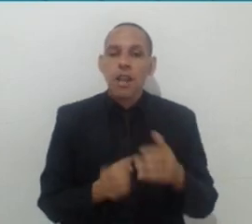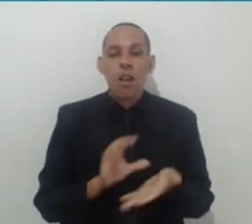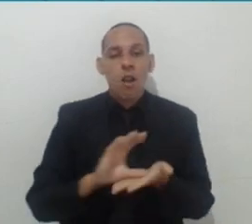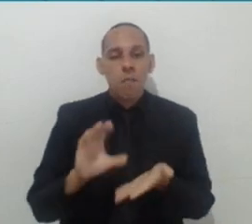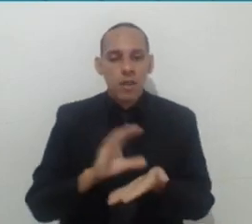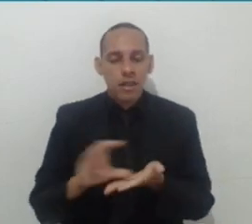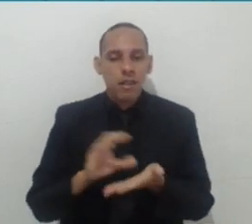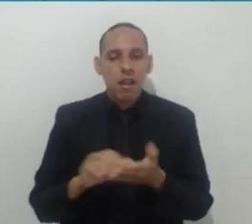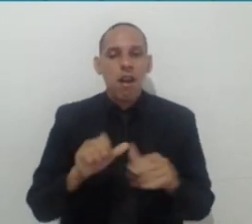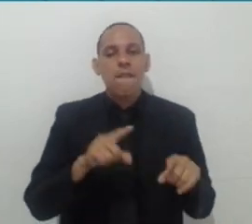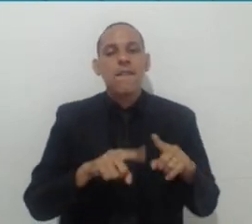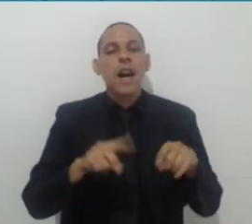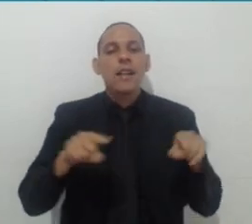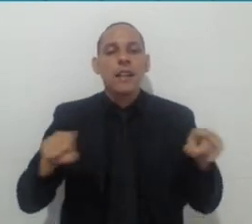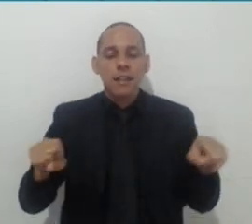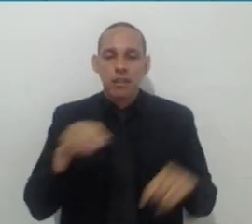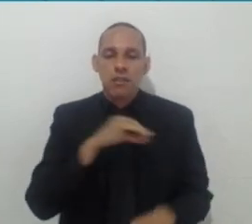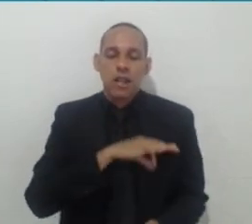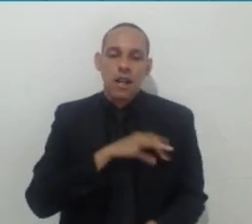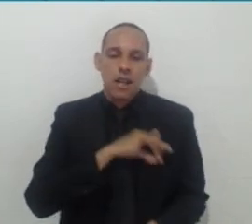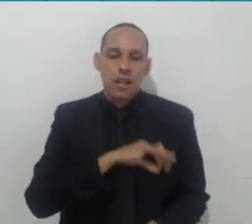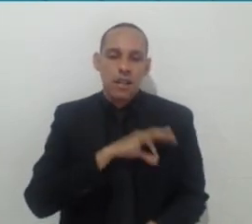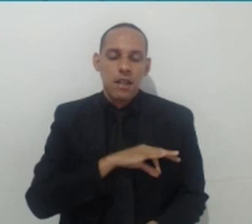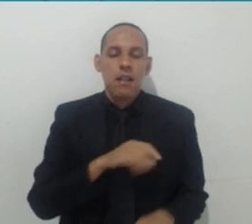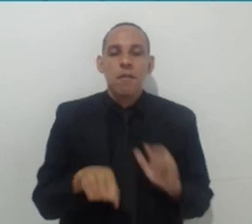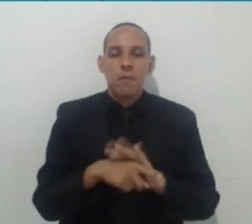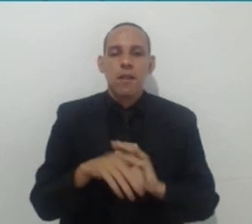da FCVS, tá? Conforme a Lei